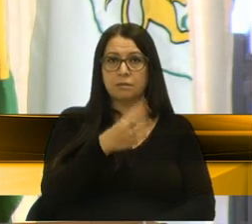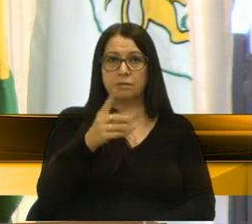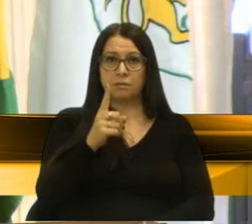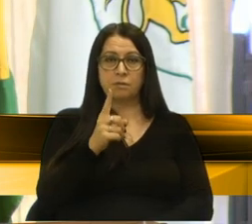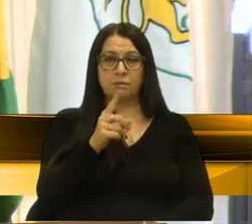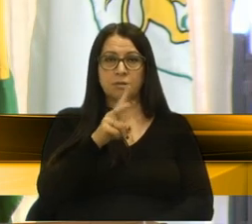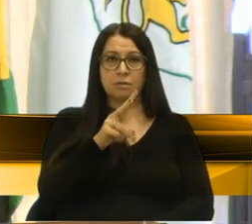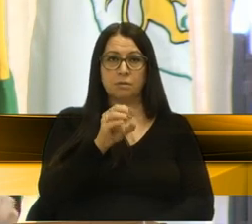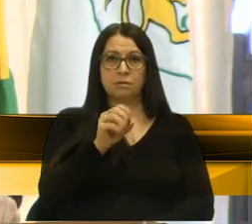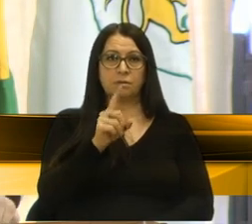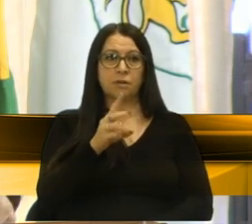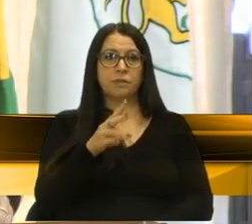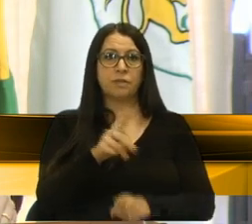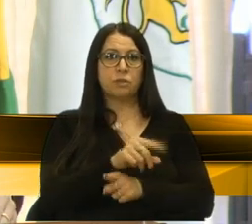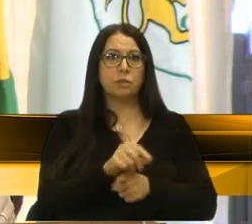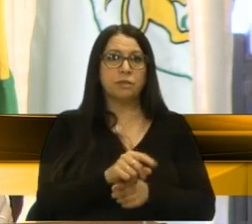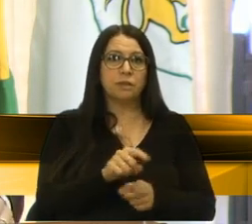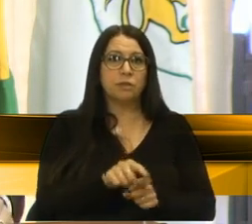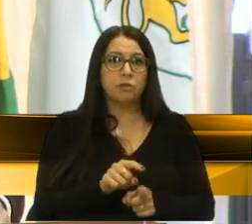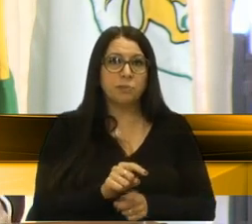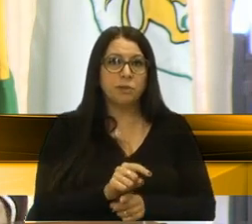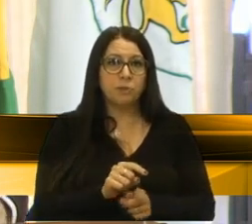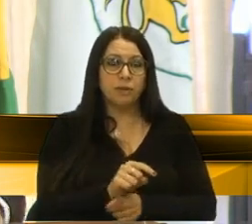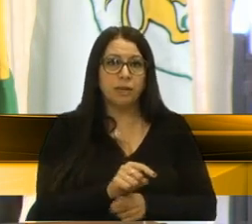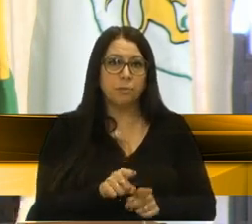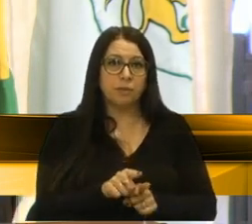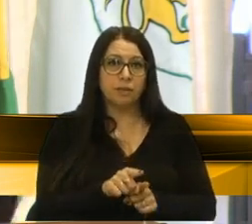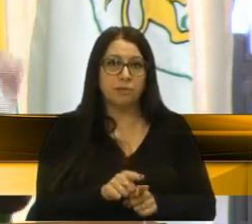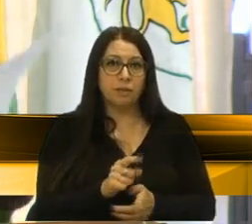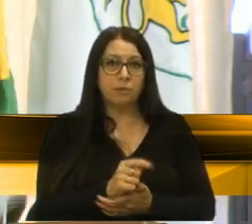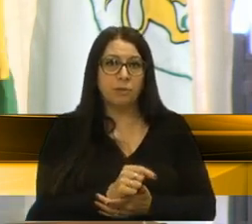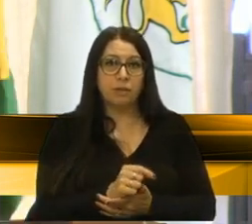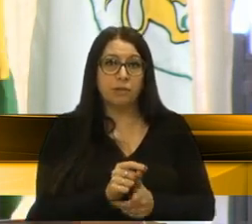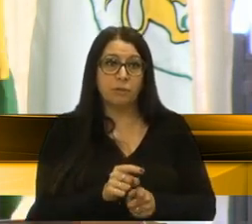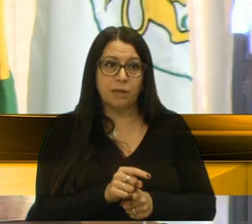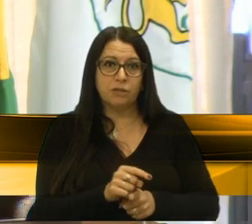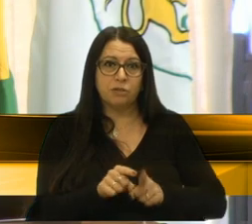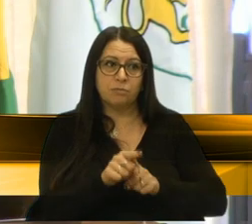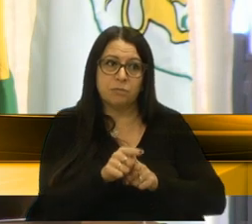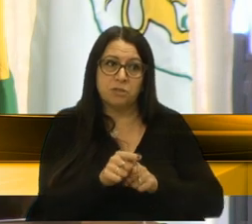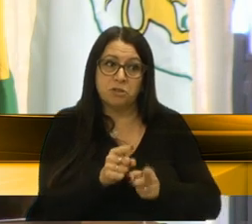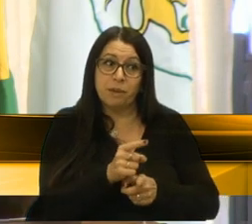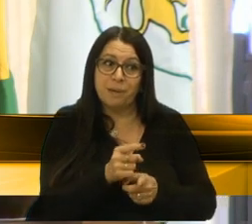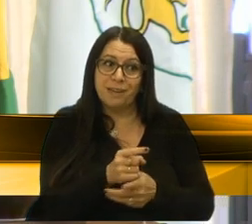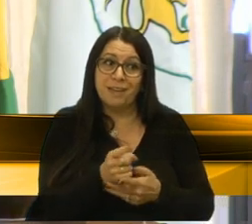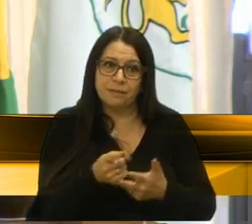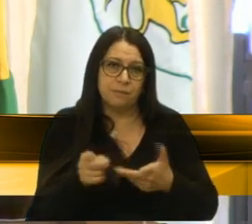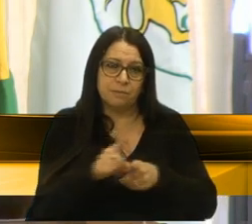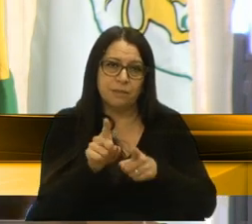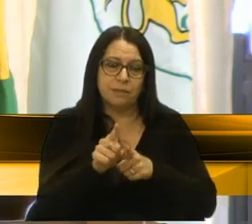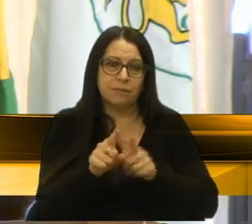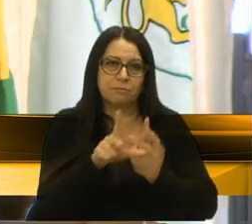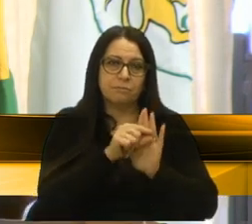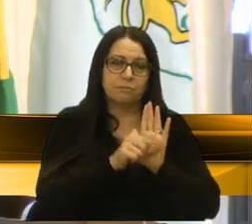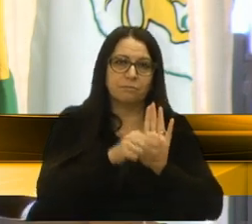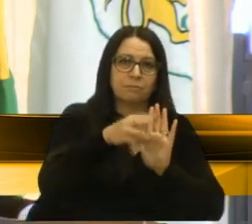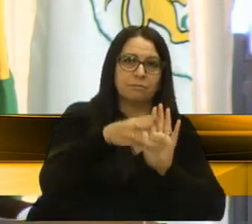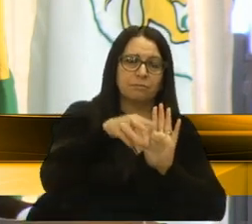2003, onde que, no seu artigo 39,